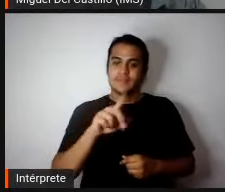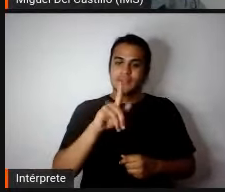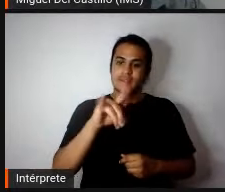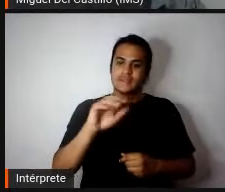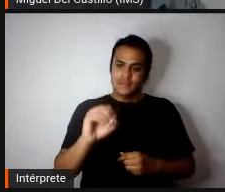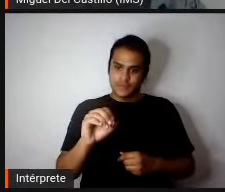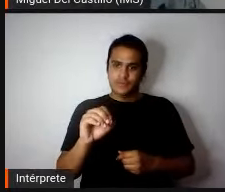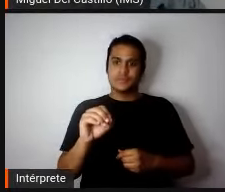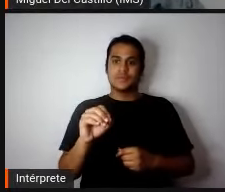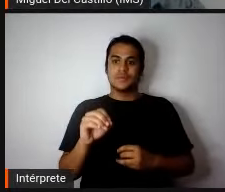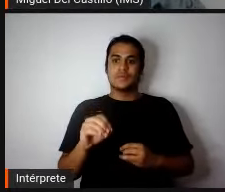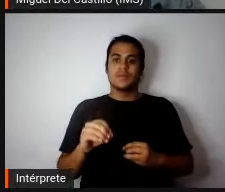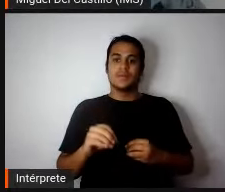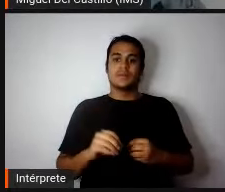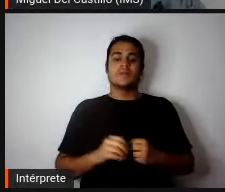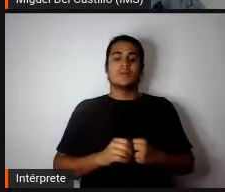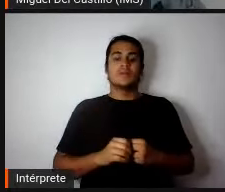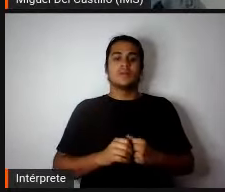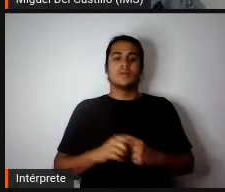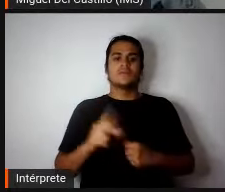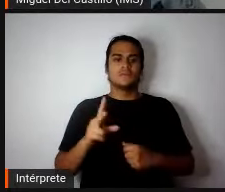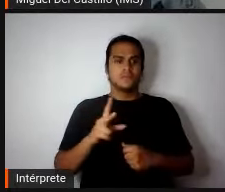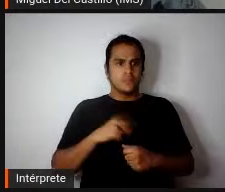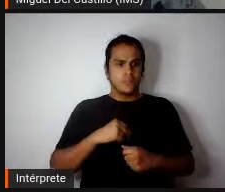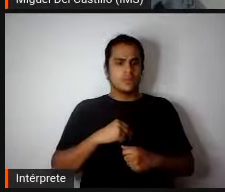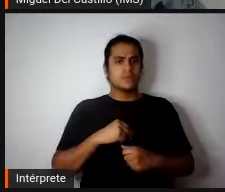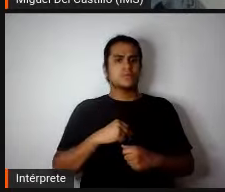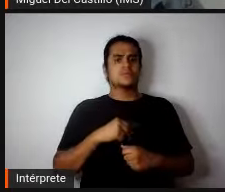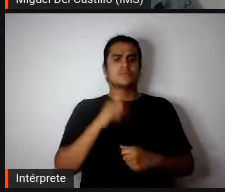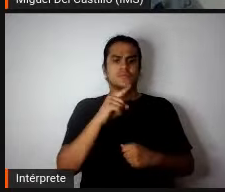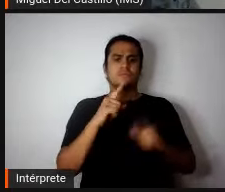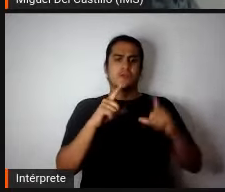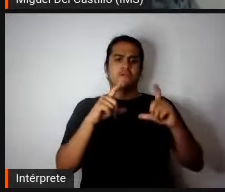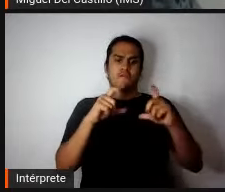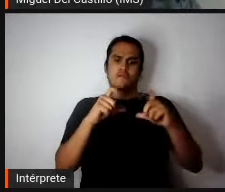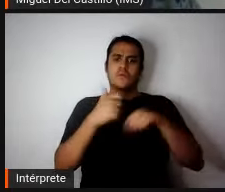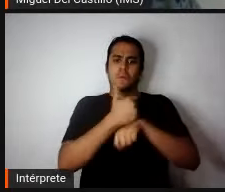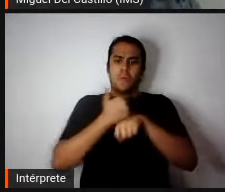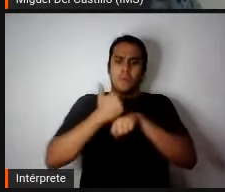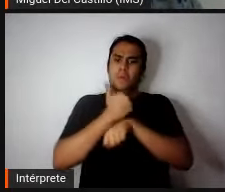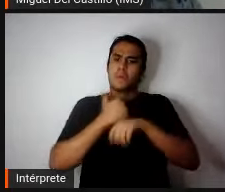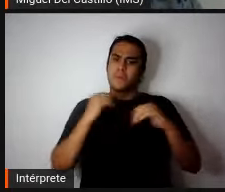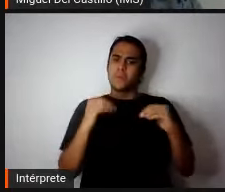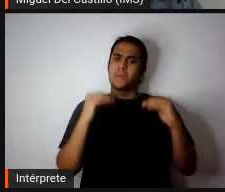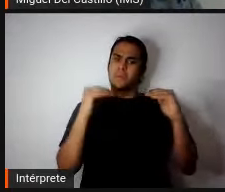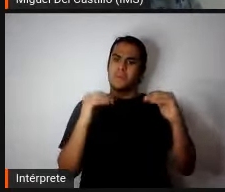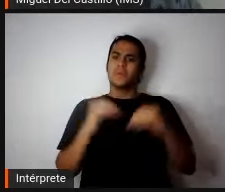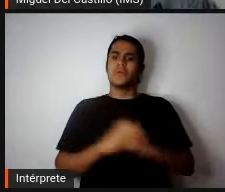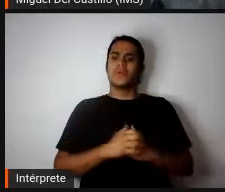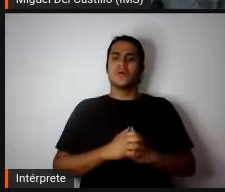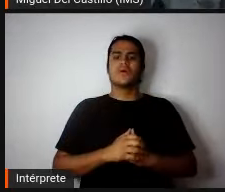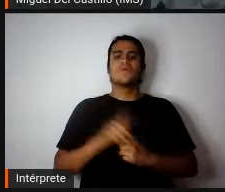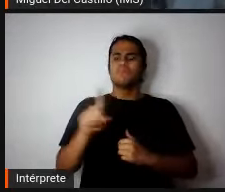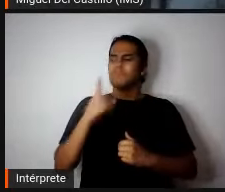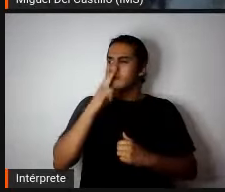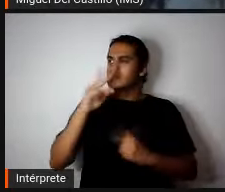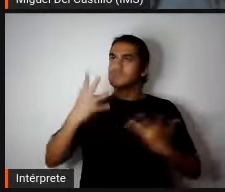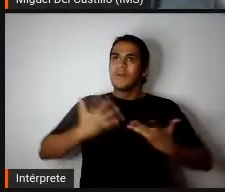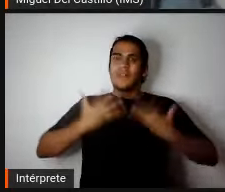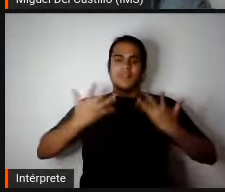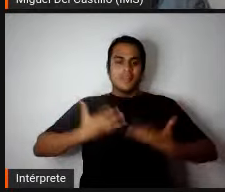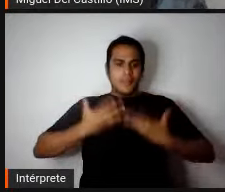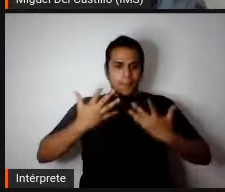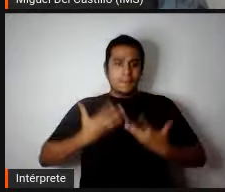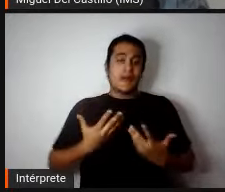pessoas não falaram, nossa, você é ótima fotógrafa. Não, a gente, você anima. Então, eu acho